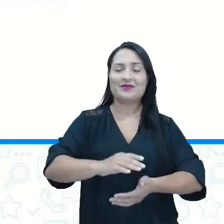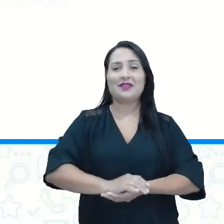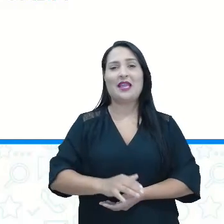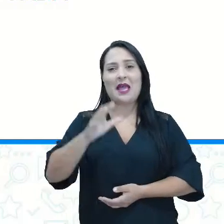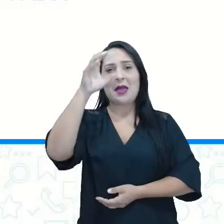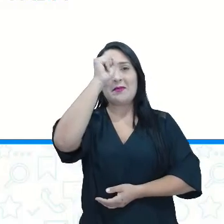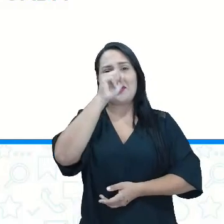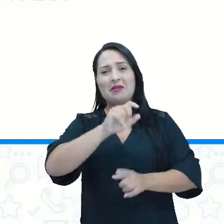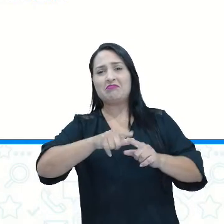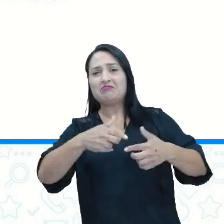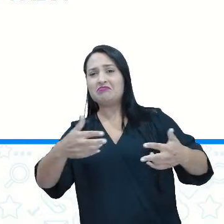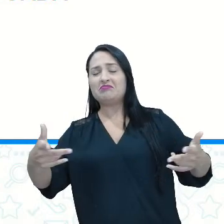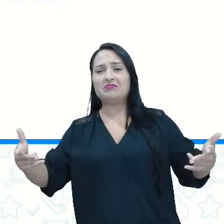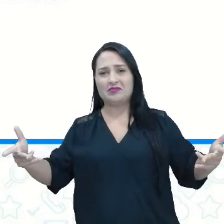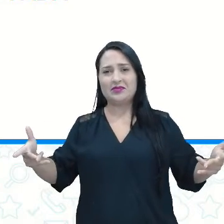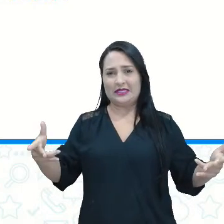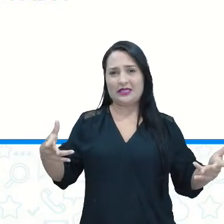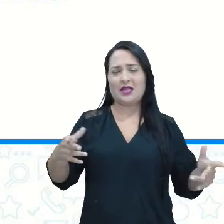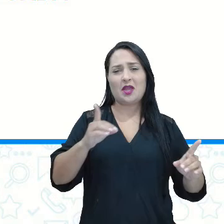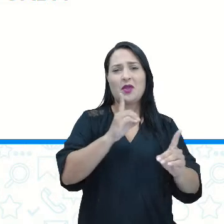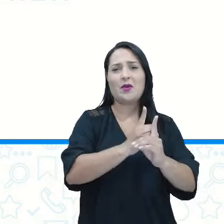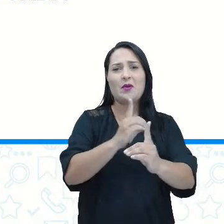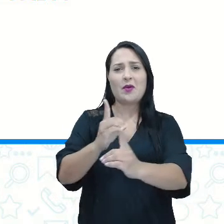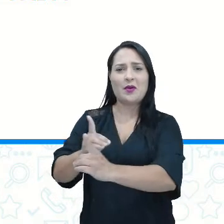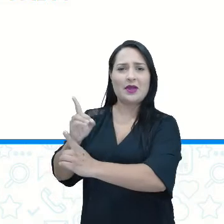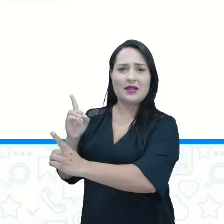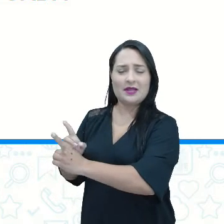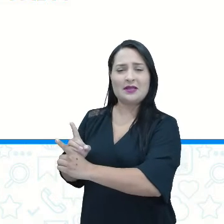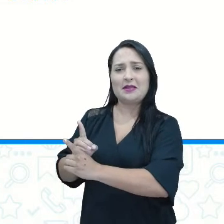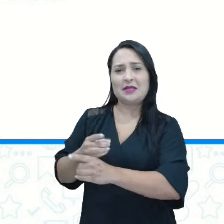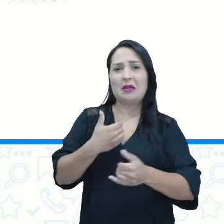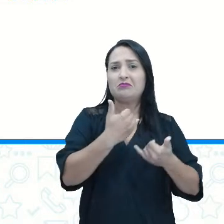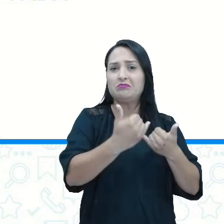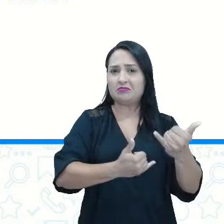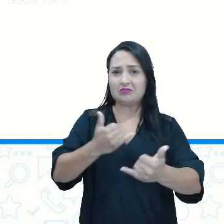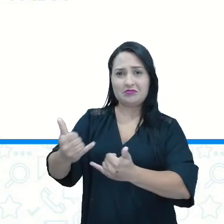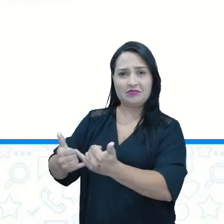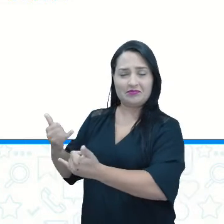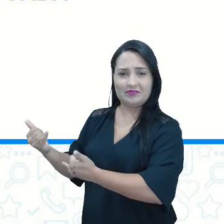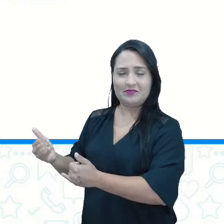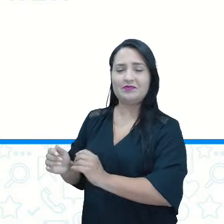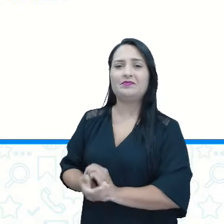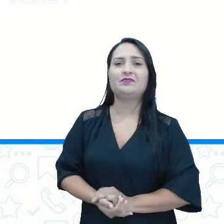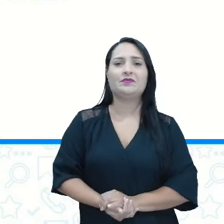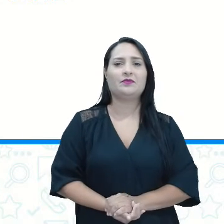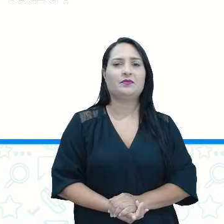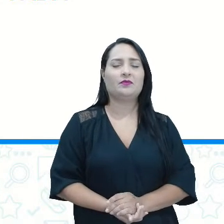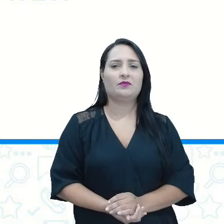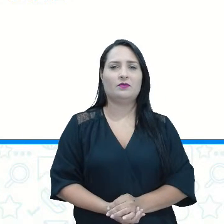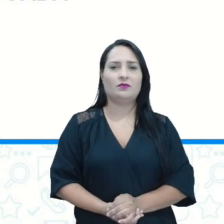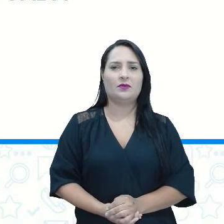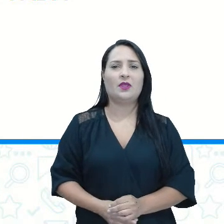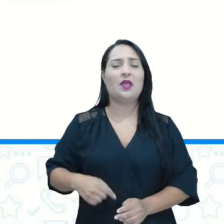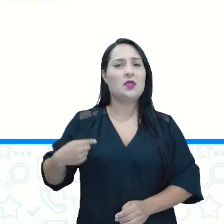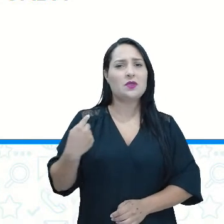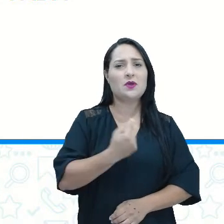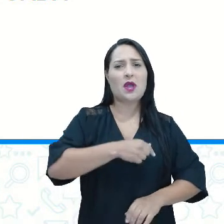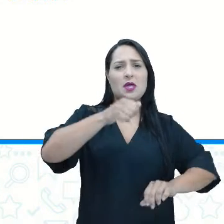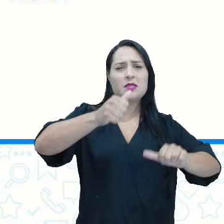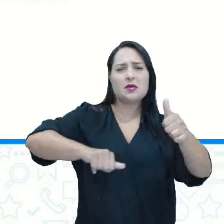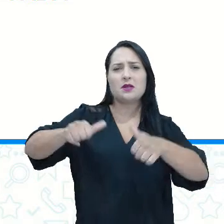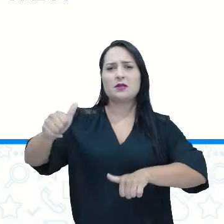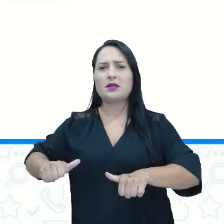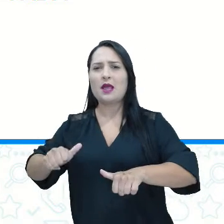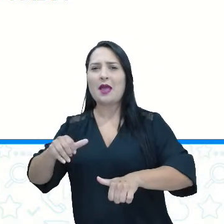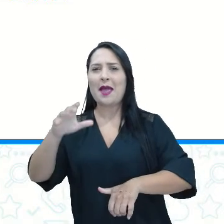Aprender elementos encontrados em cada brincadeira. A gente vai aí analisar, aprender,